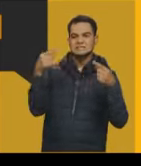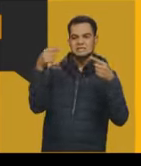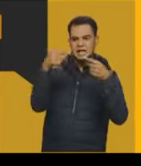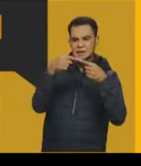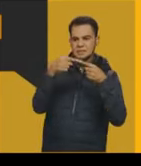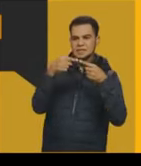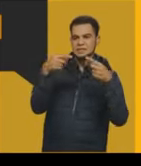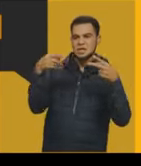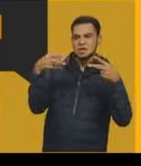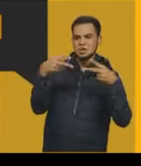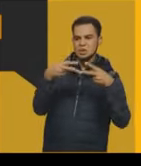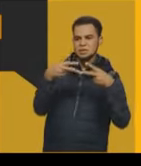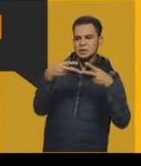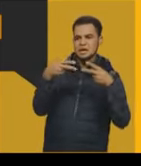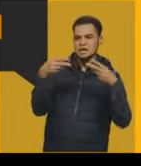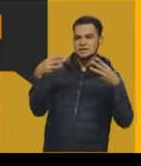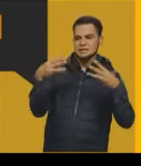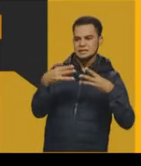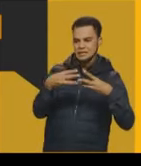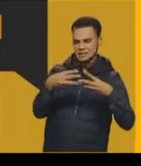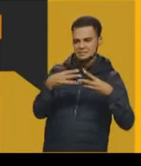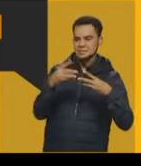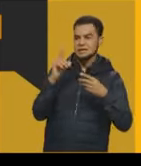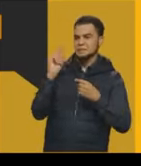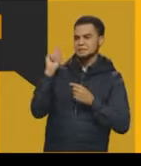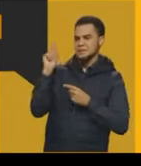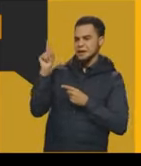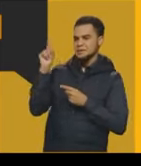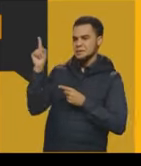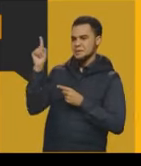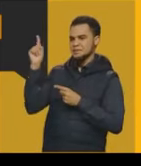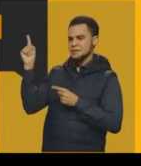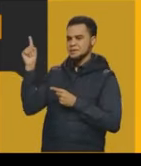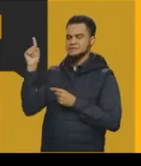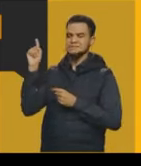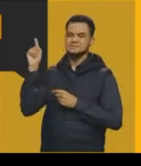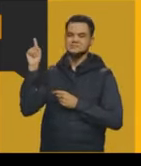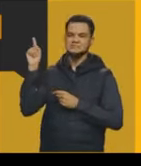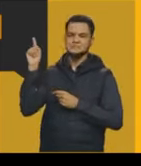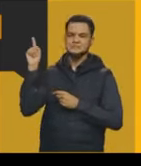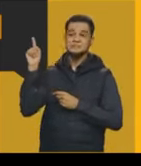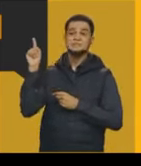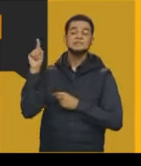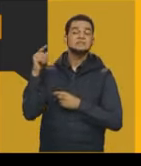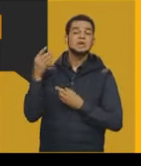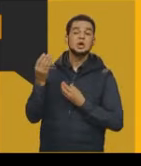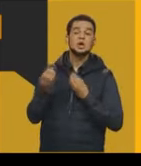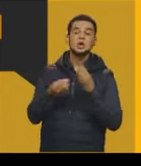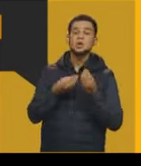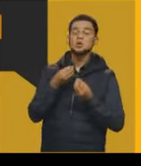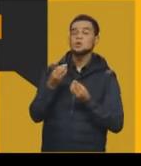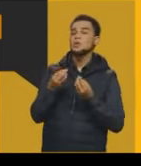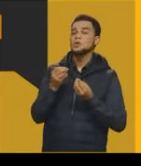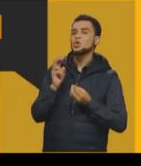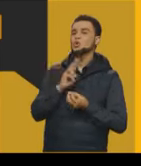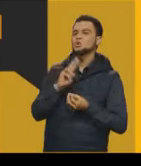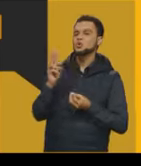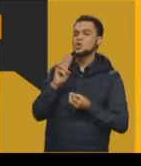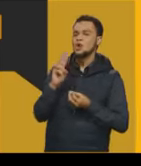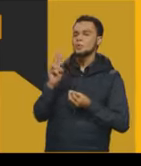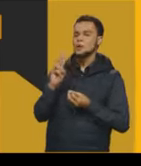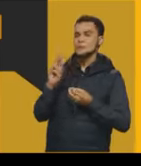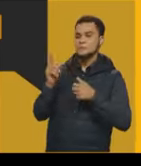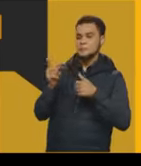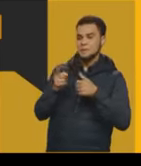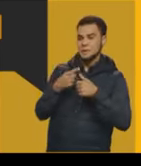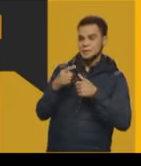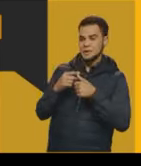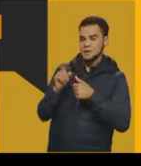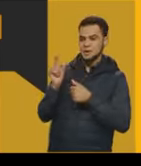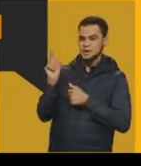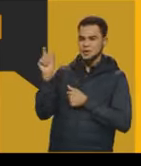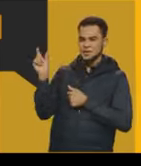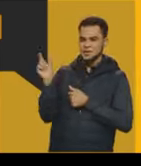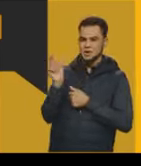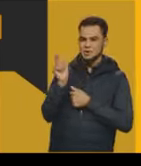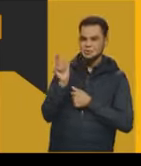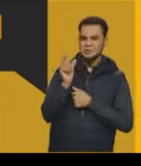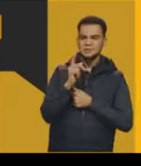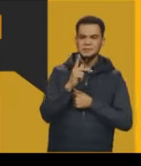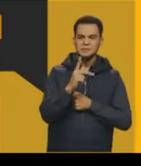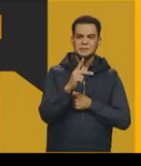que vimos, seria a nomenclatura desses grupos? Então, primeiro, nós temos o prefixo, nós temos